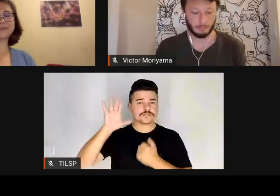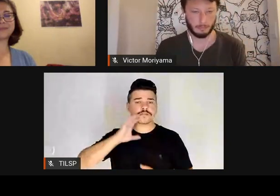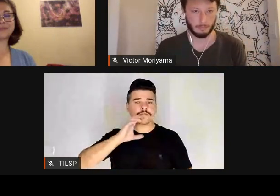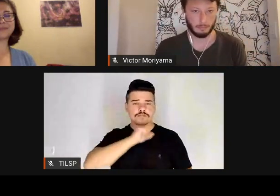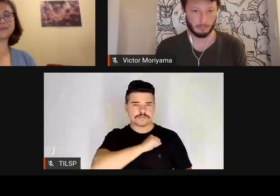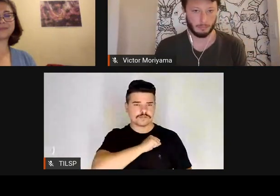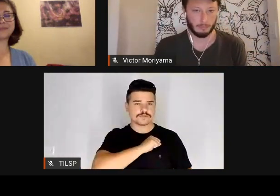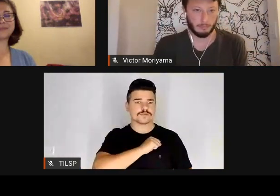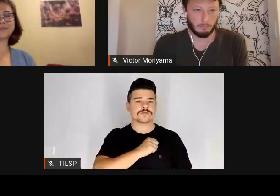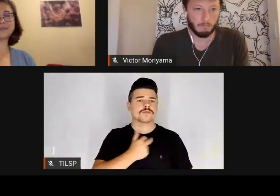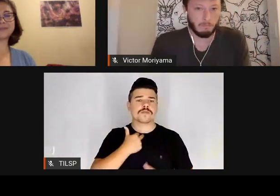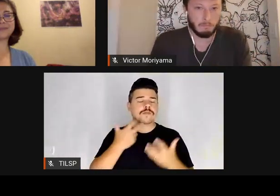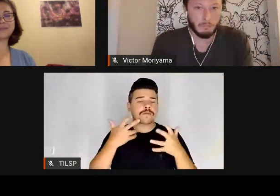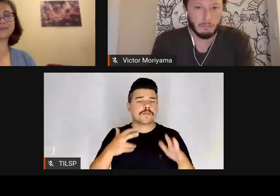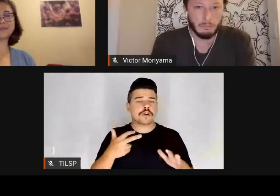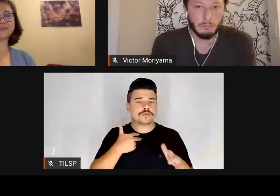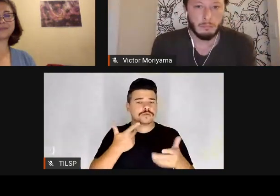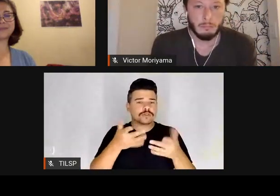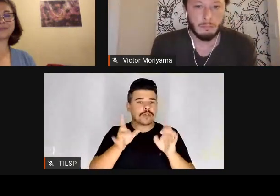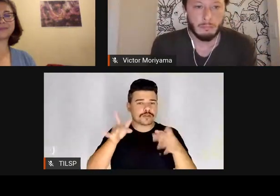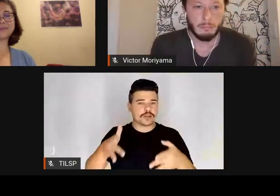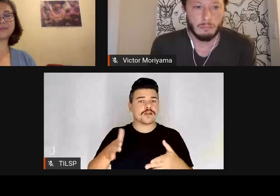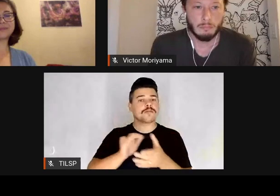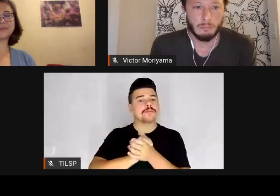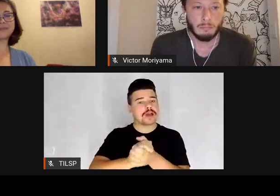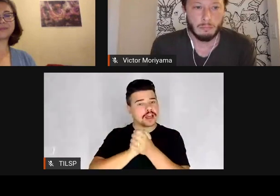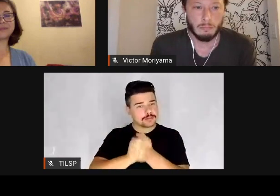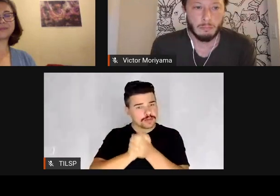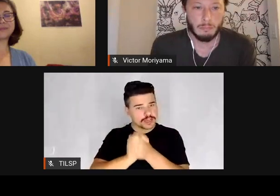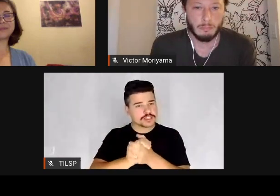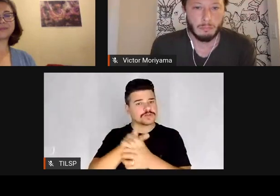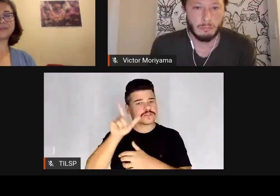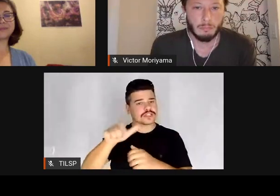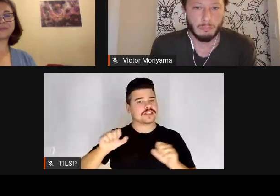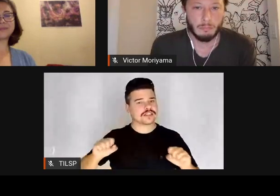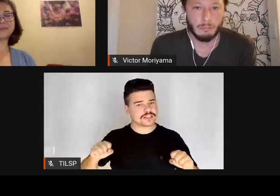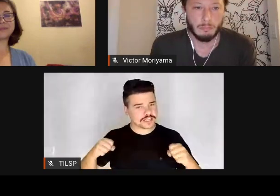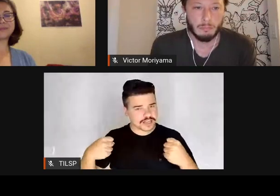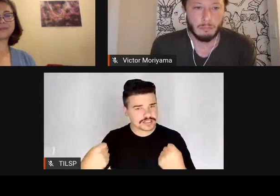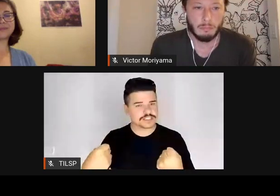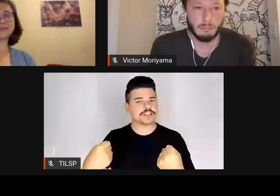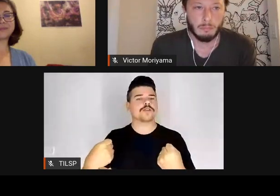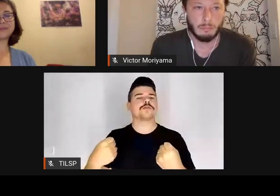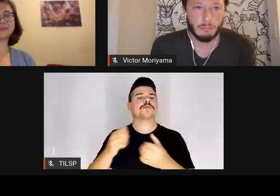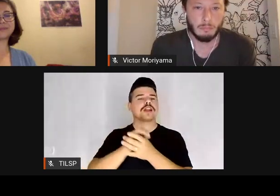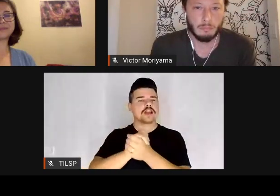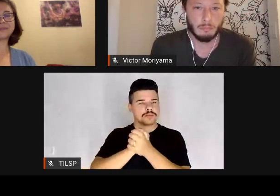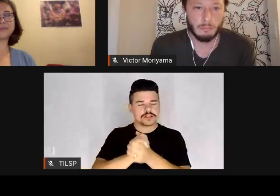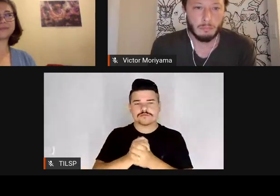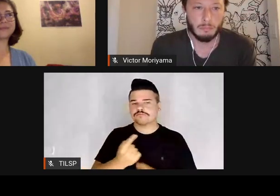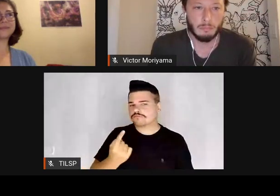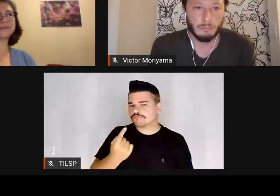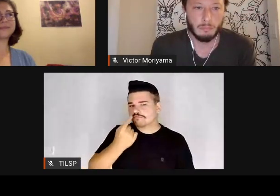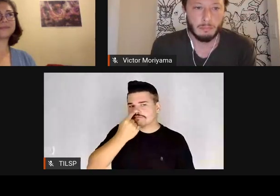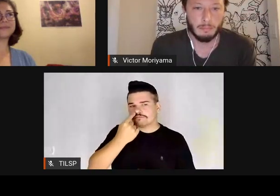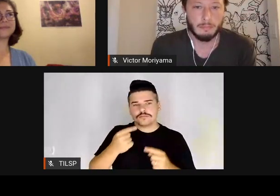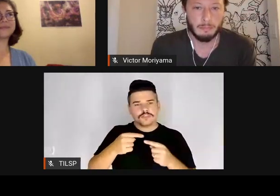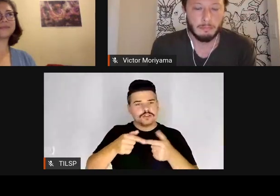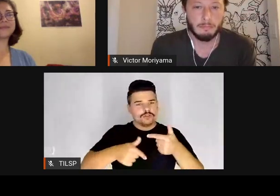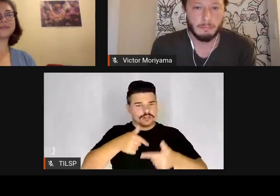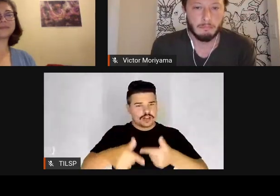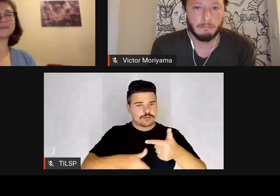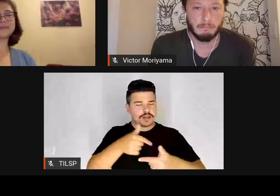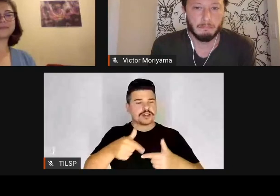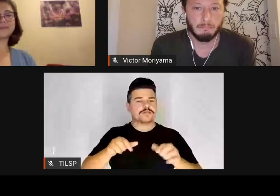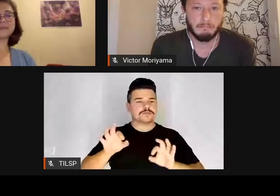de dizer, Sérgio, de parabenizar por sua dedicação e da forma afetiva com que você fez esse trabalho. Assim, eu acho que